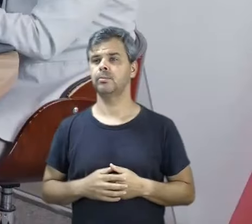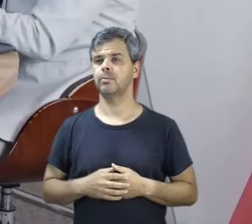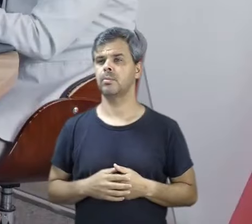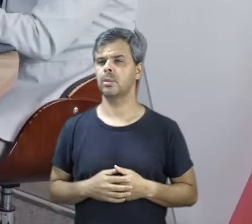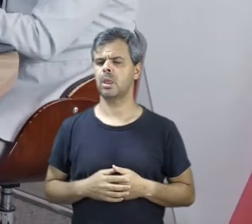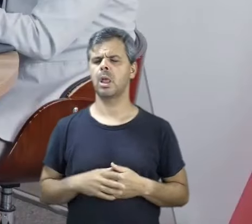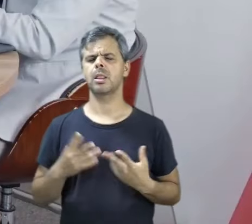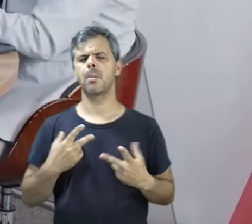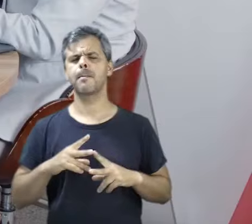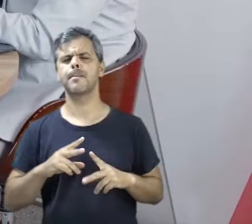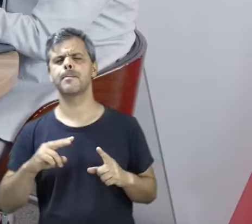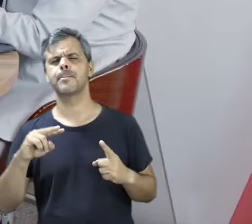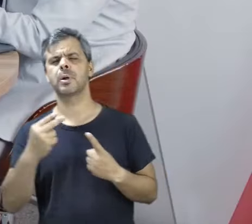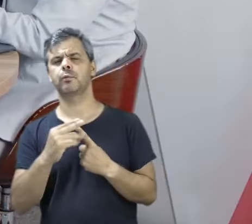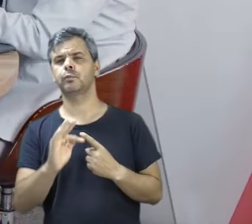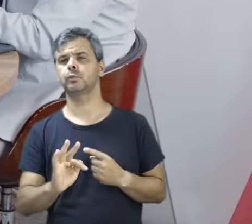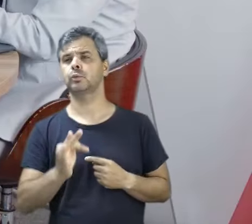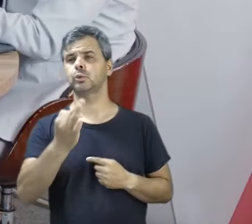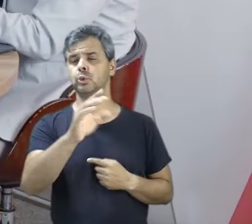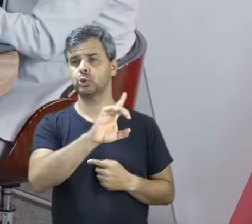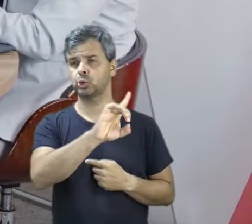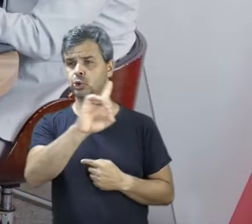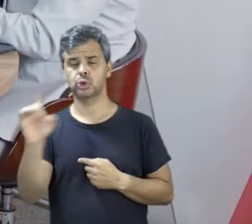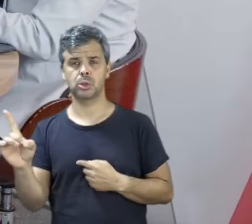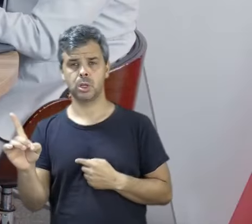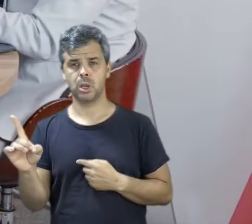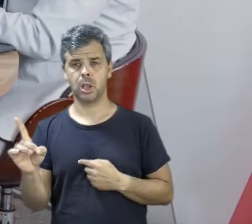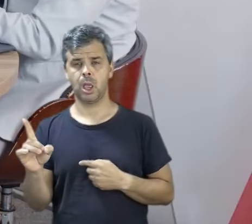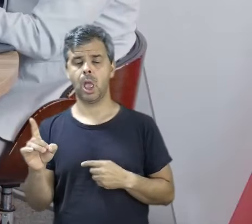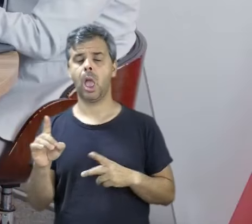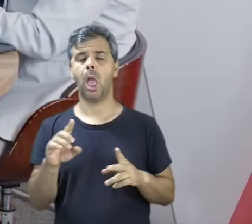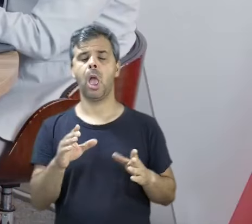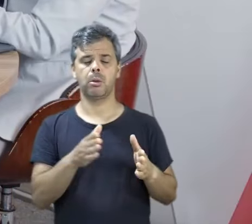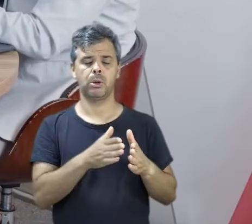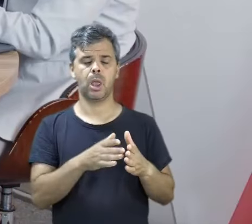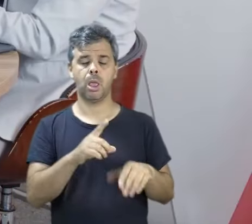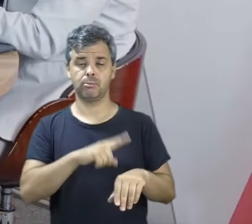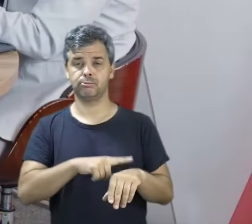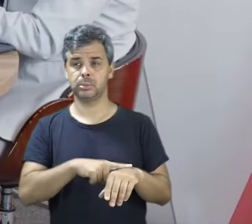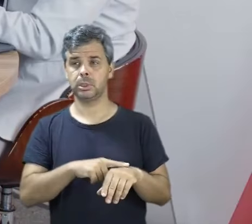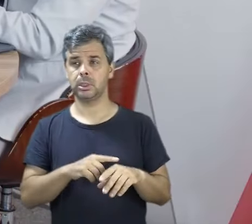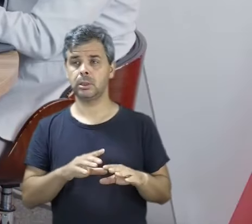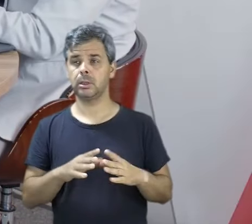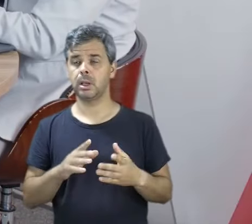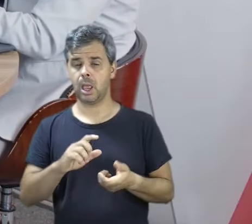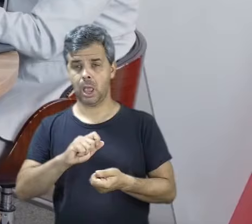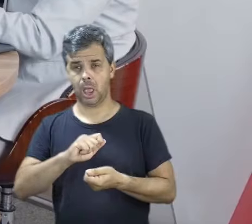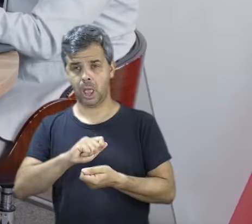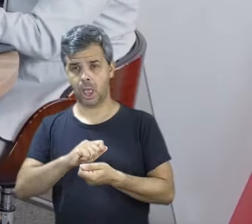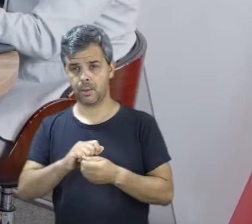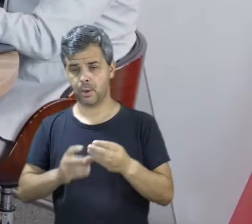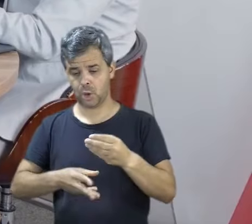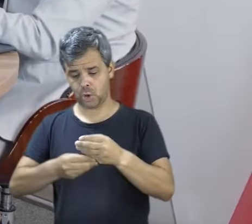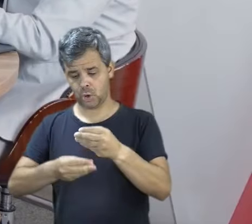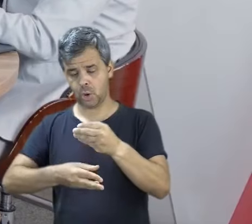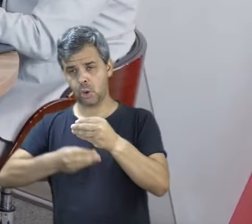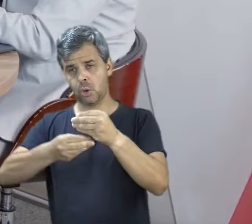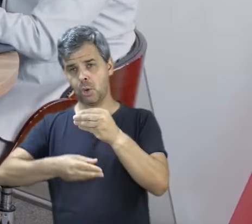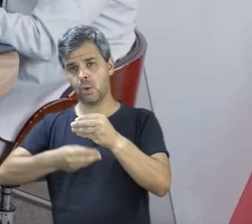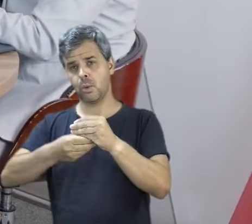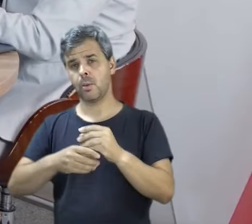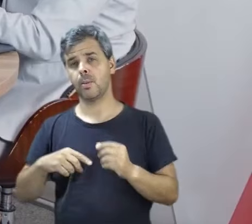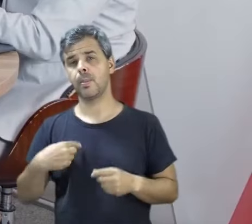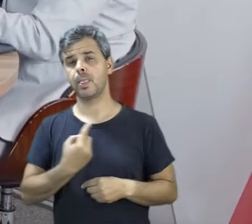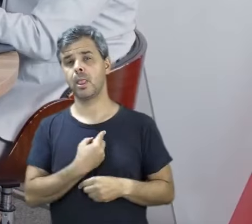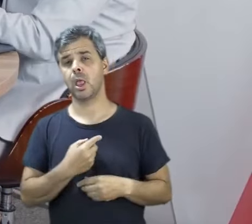previsão para isso ou não? Ou ainda é o tempo que levar para realmente para realmente juntar essas... O que acontece?